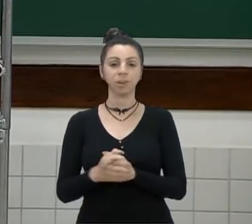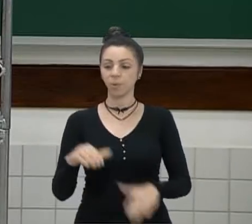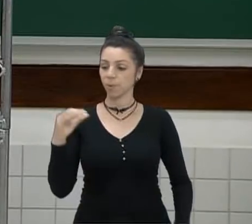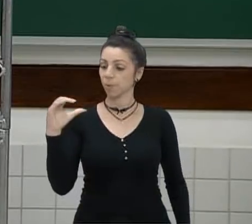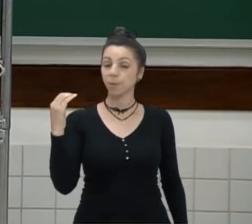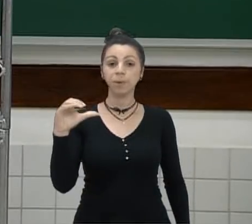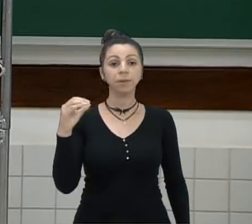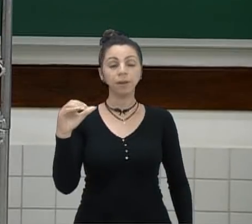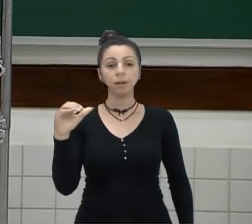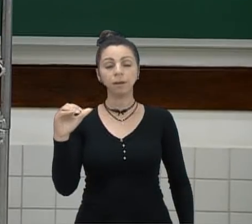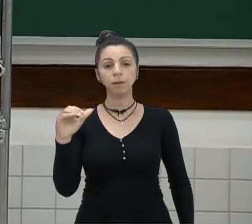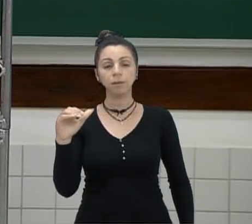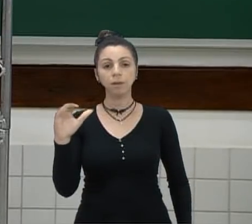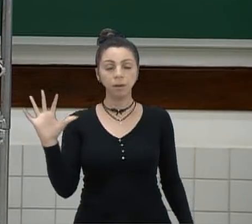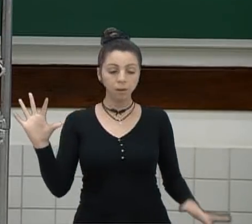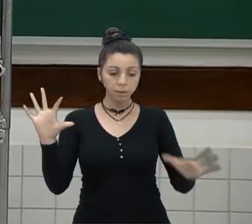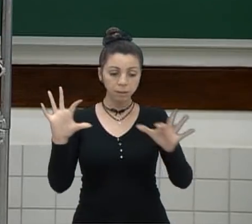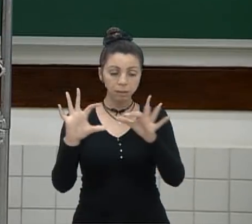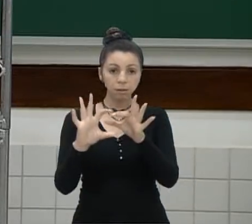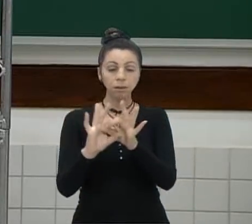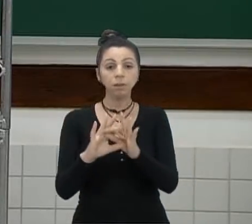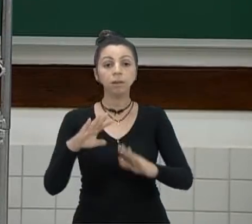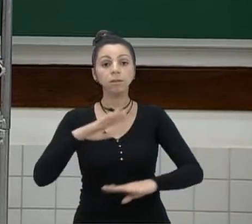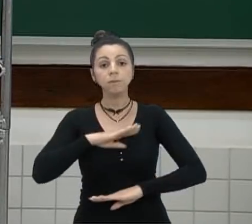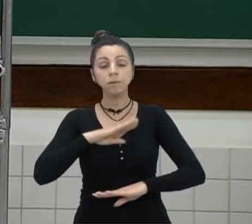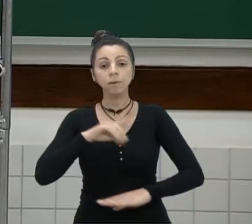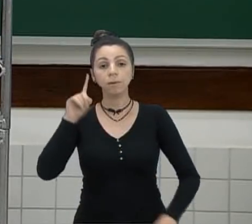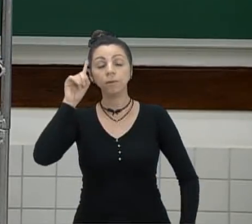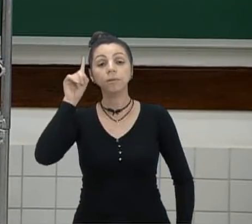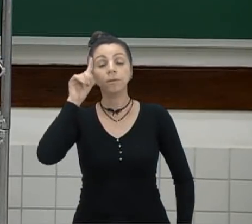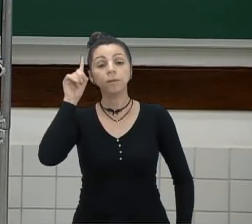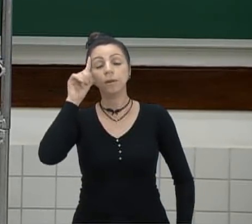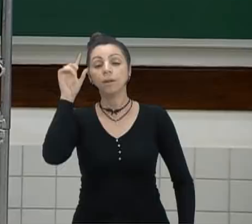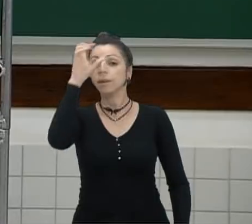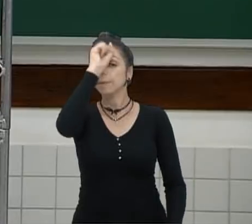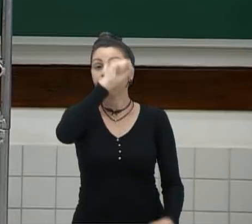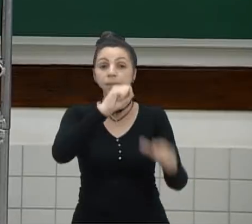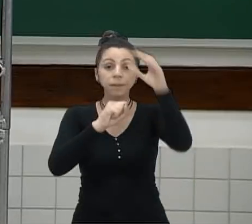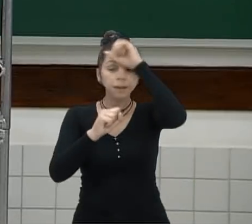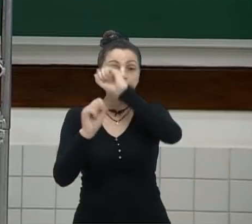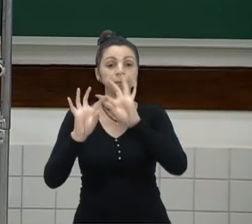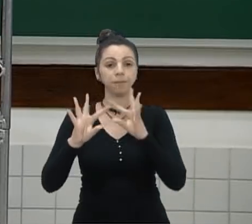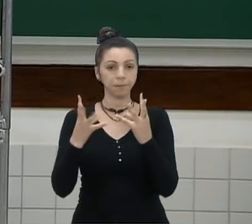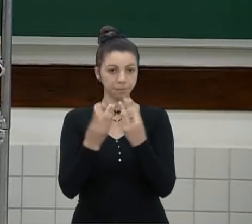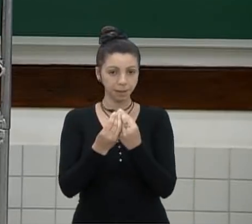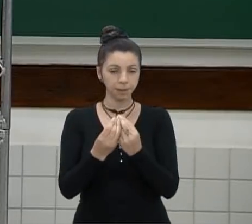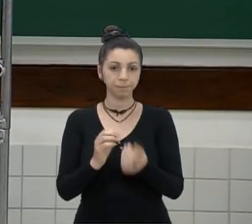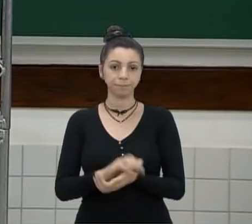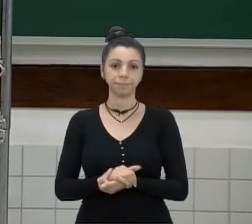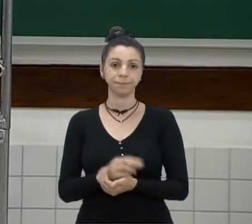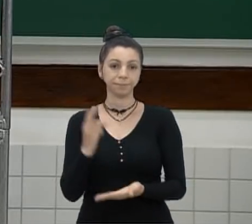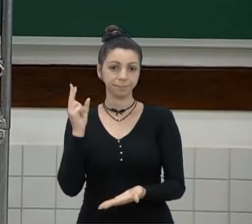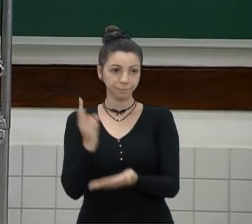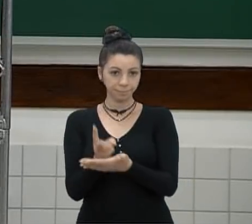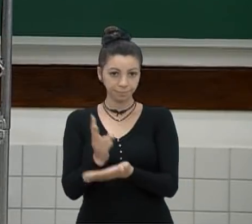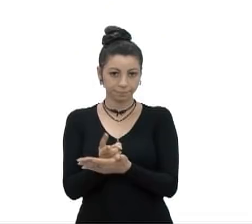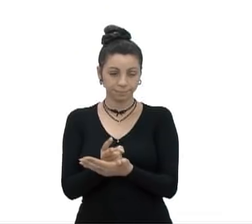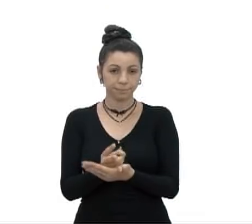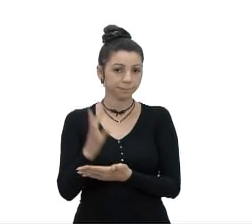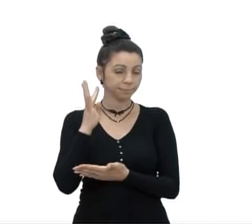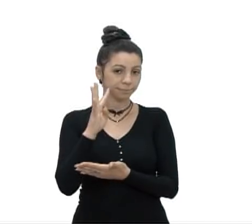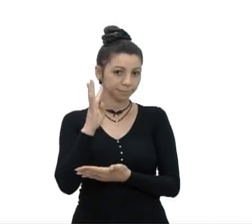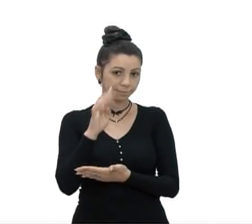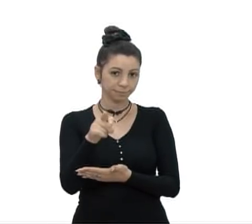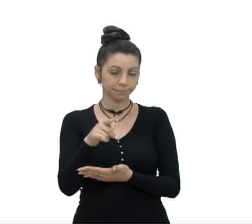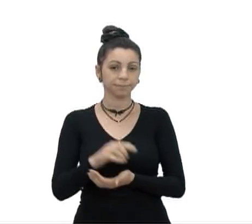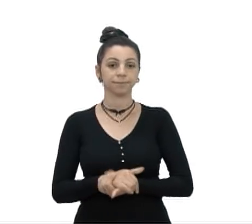ciências associados às situações do cotidiano e trabalhando e aprendendo em família. Vamos continuar nossa aula? Olha que legal que eu trouxe